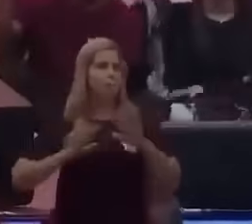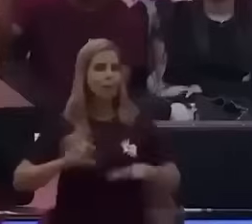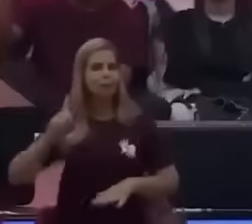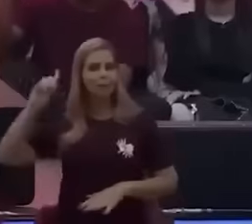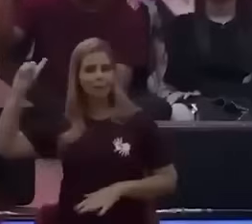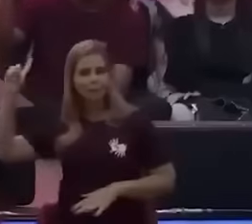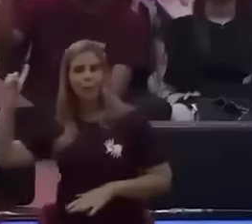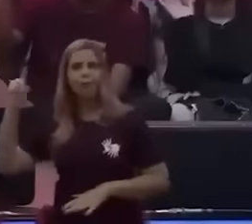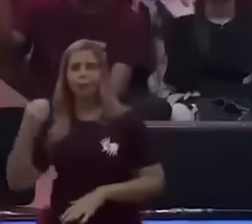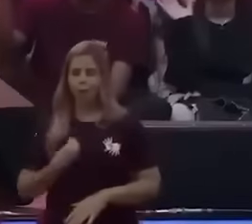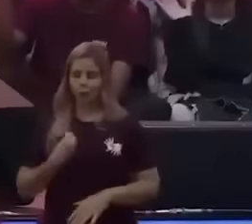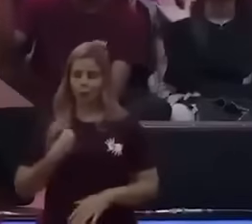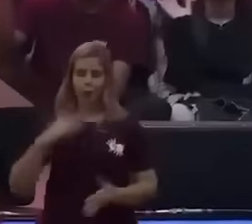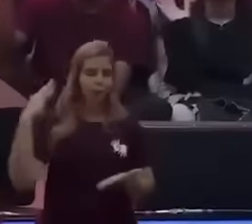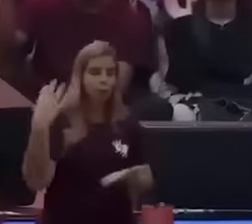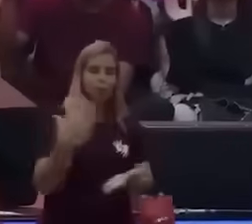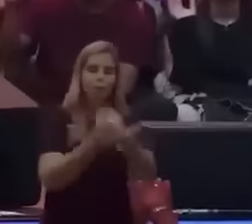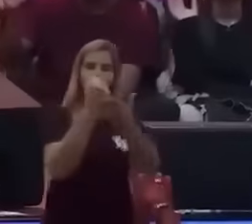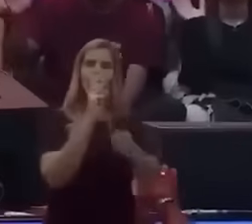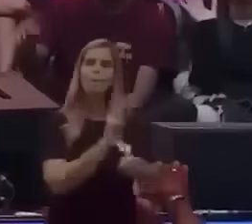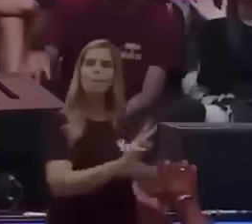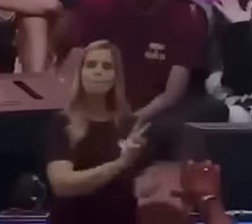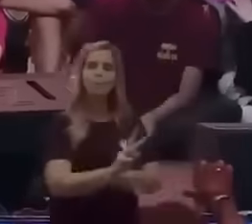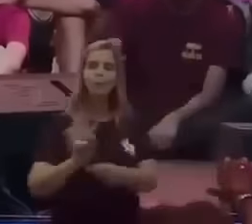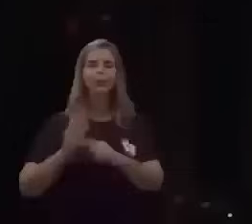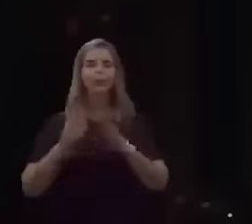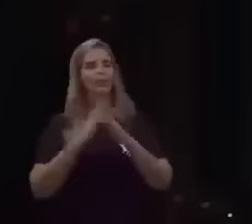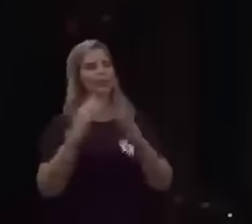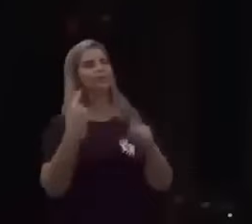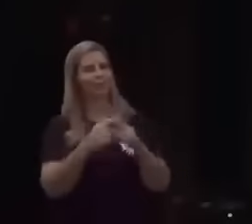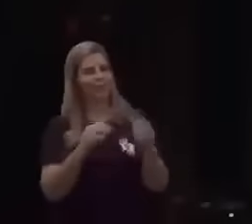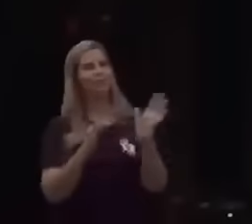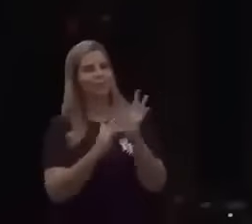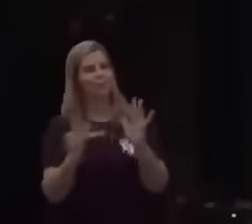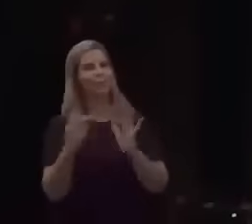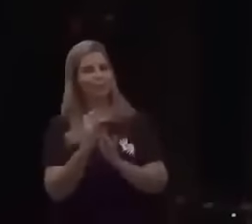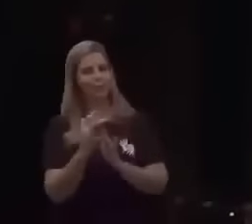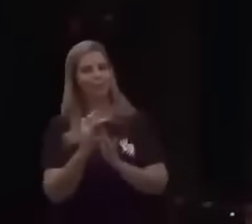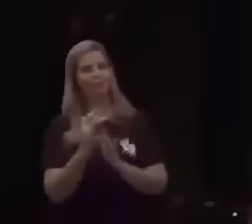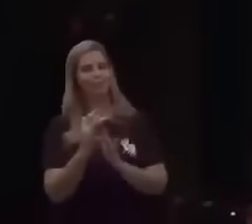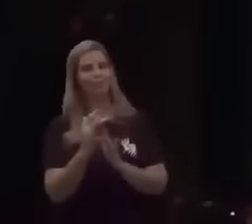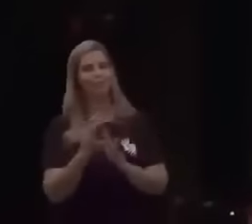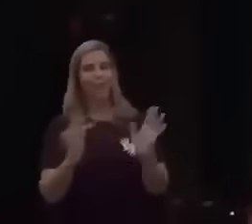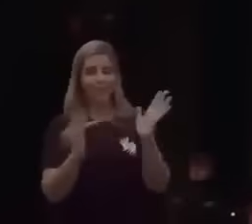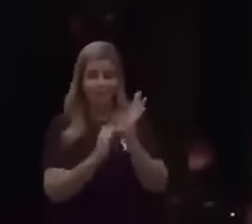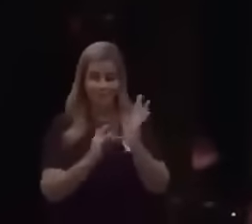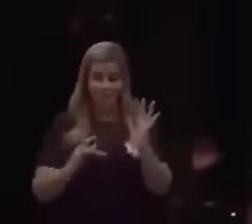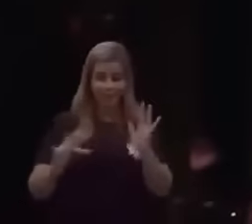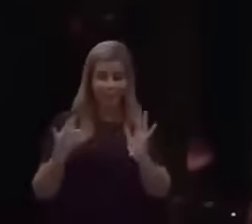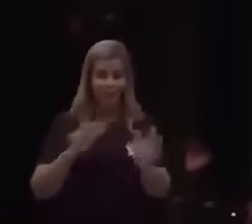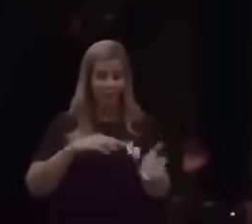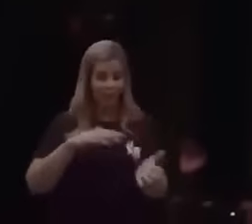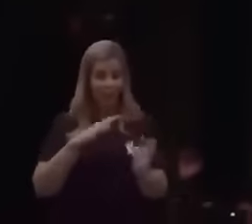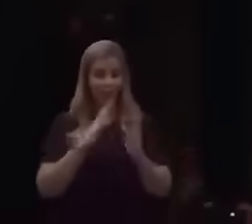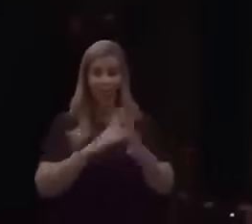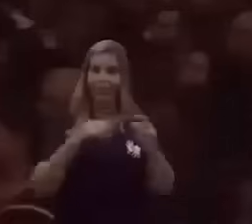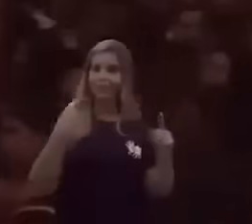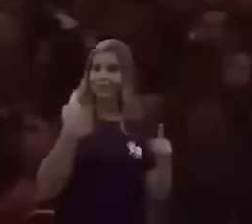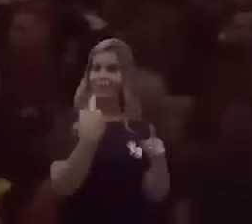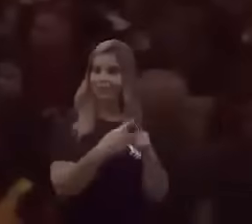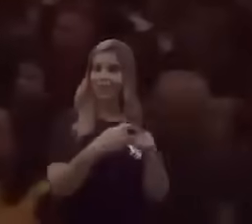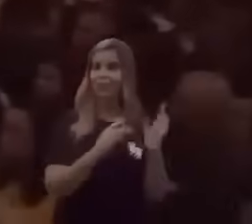que a salvou é aquele que a protege. A igreja de Jesus é indestrutível, louvado seja o